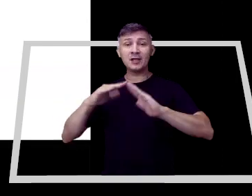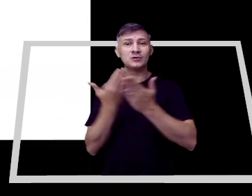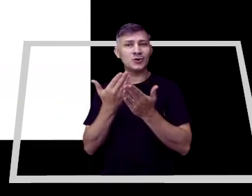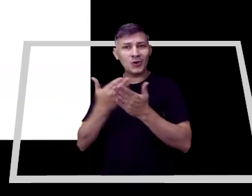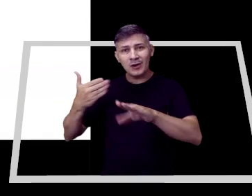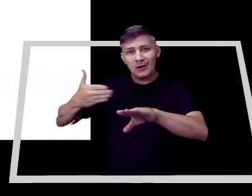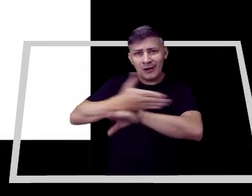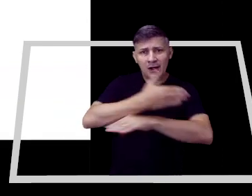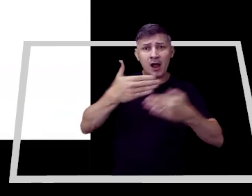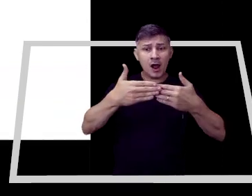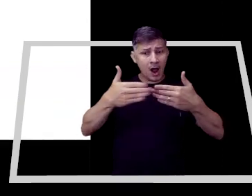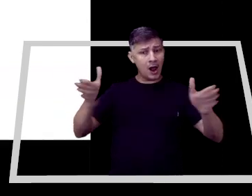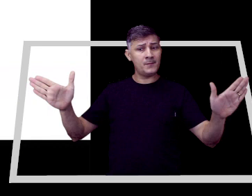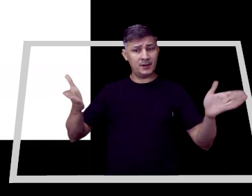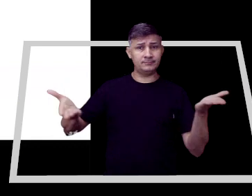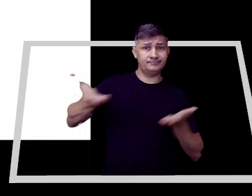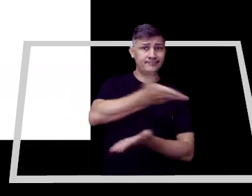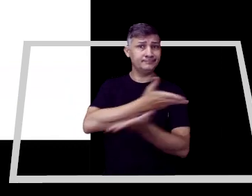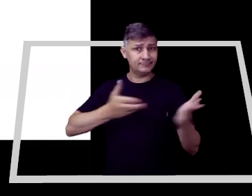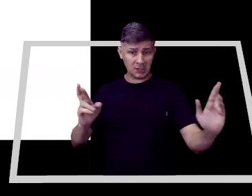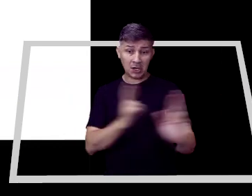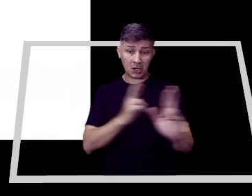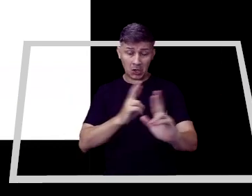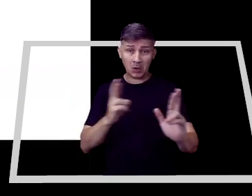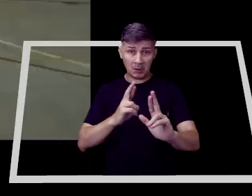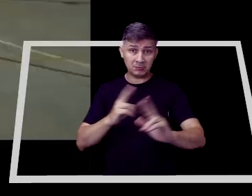integralmente aberta e relacionada com essa praça.